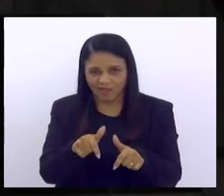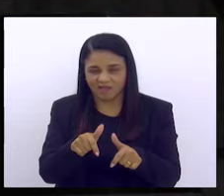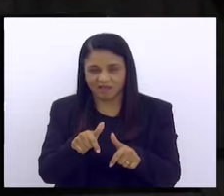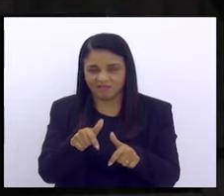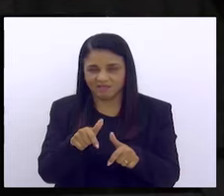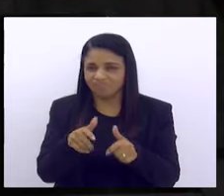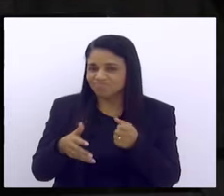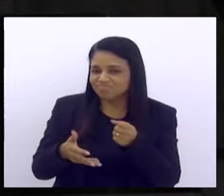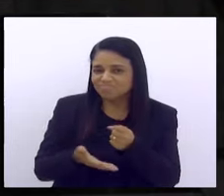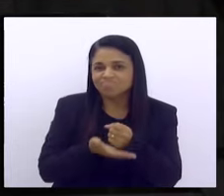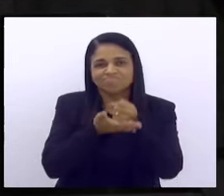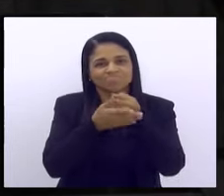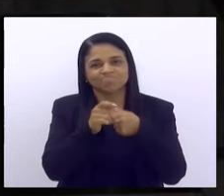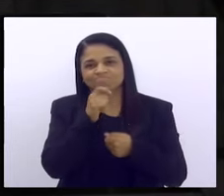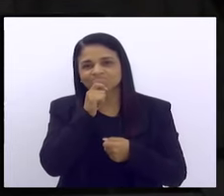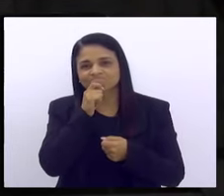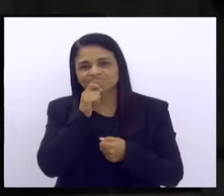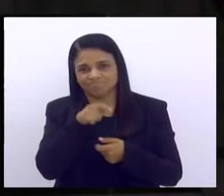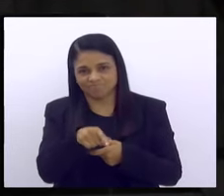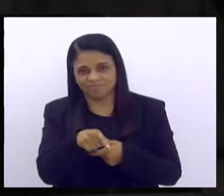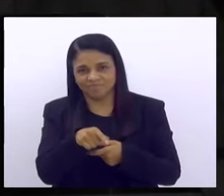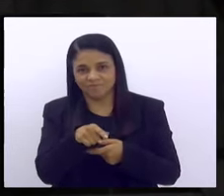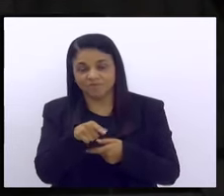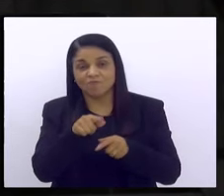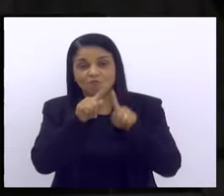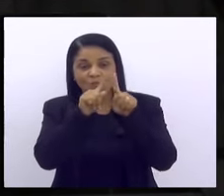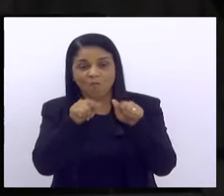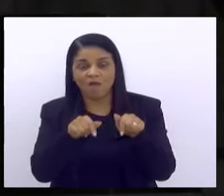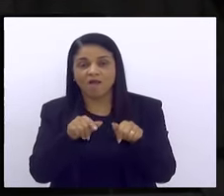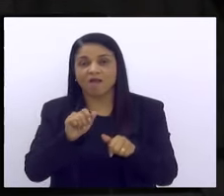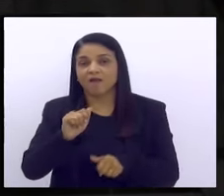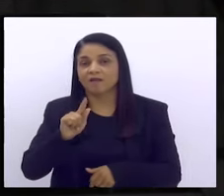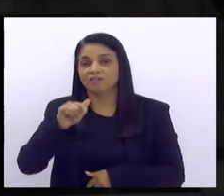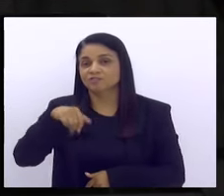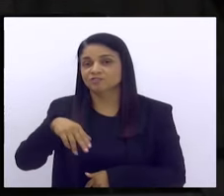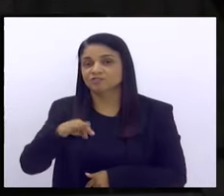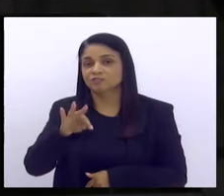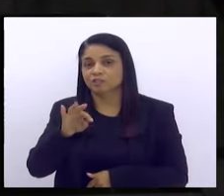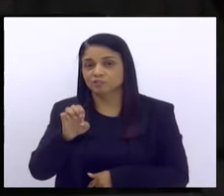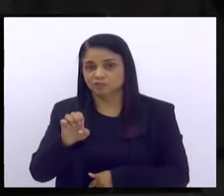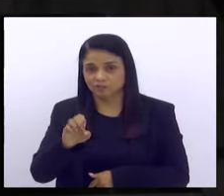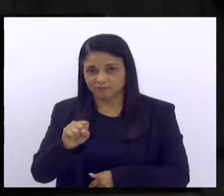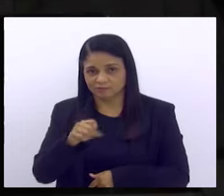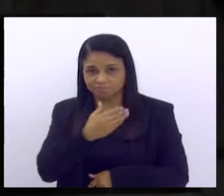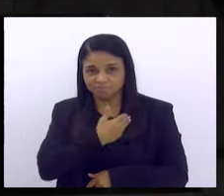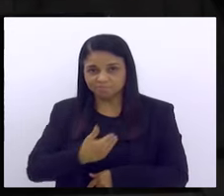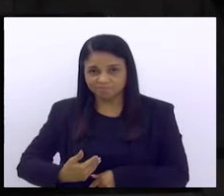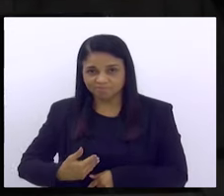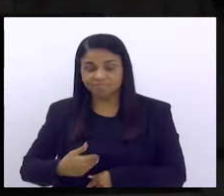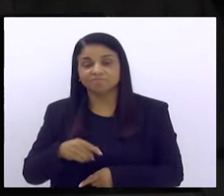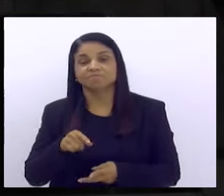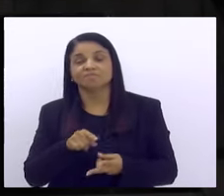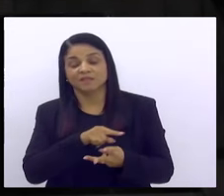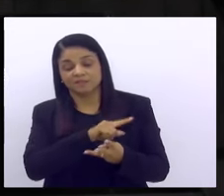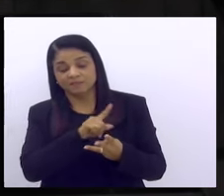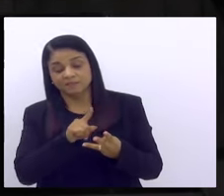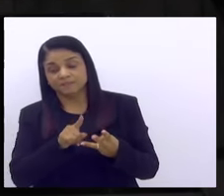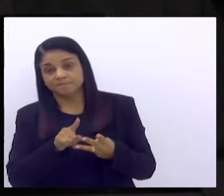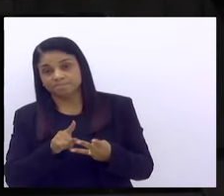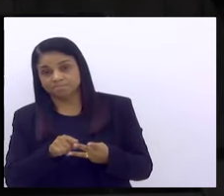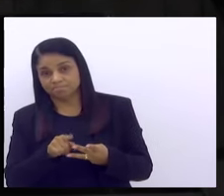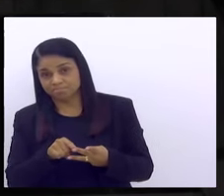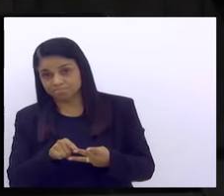socorro cometida por agentes públicos, a qual nós vamos representar contra todos eles. Além da omissão de socorro,